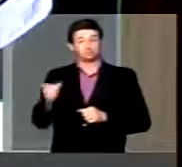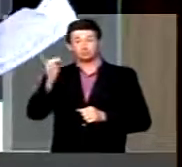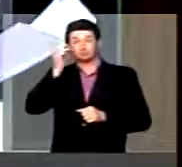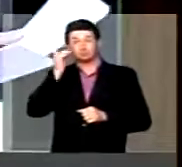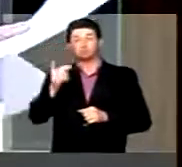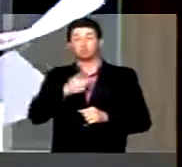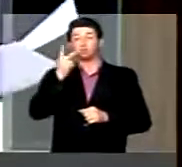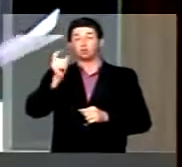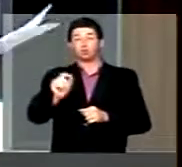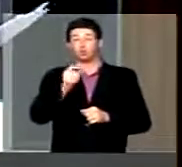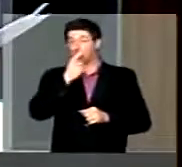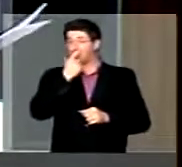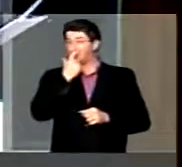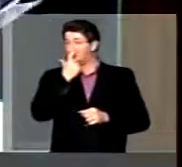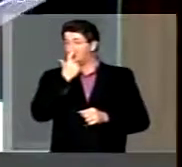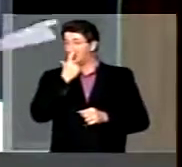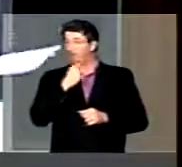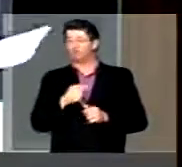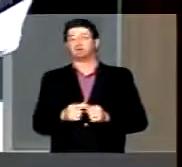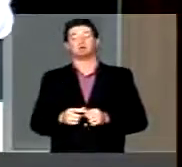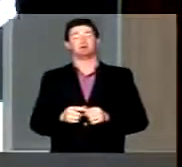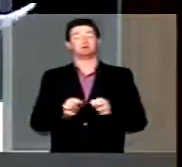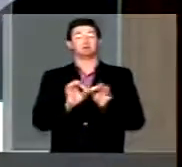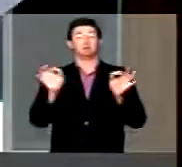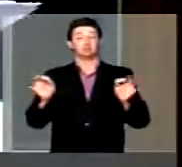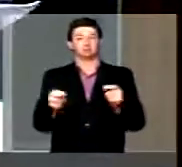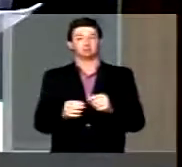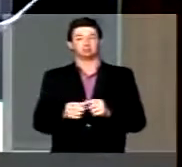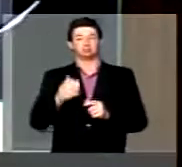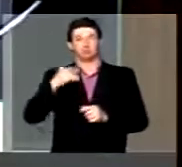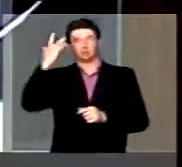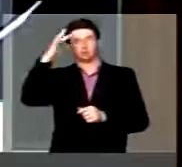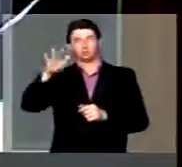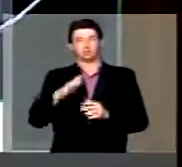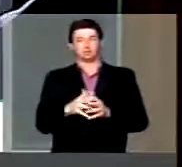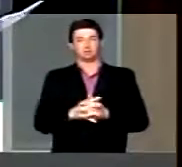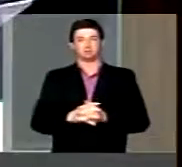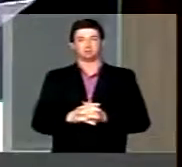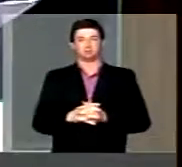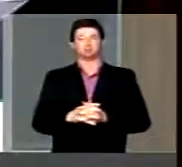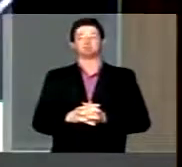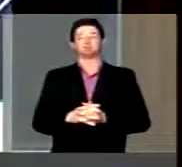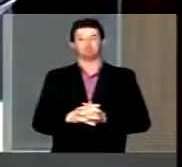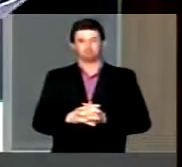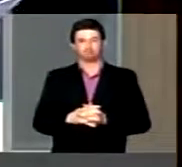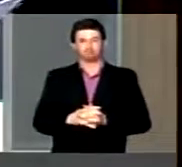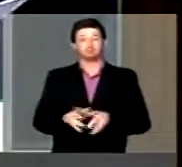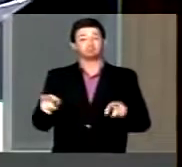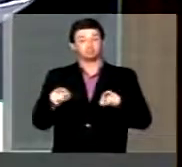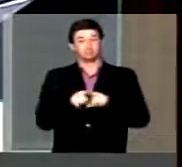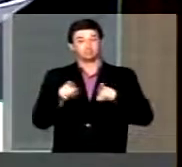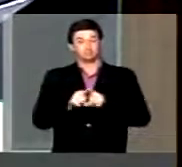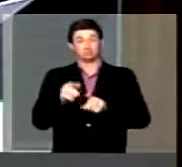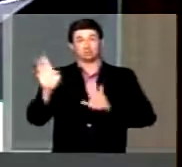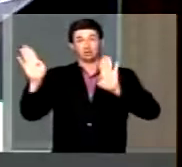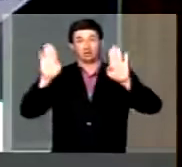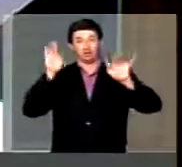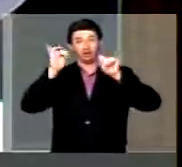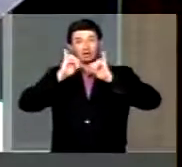Dilma Rousseff respondeu simplesmente: não sei. Assim como, durante a